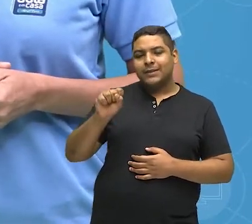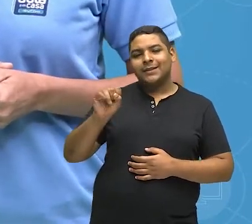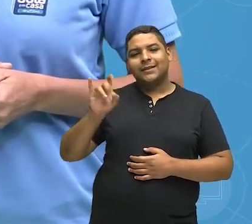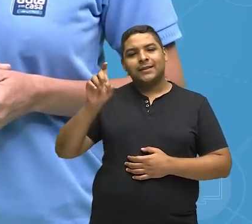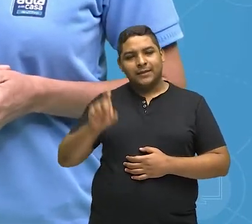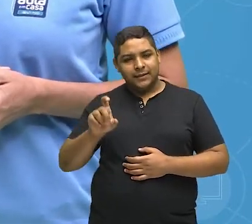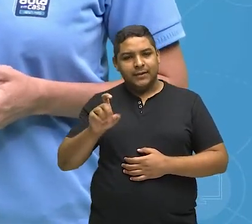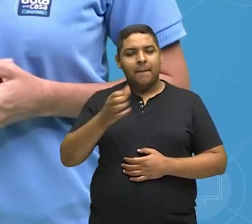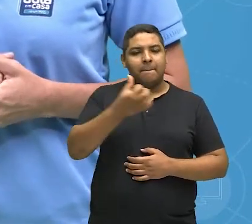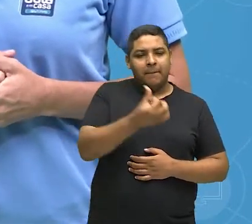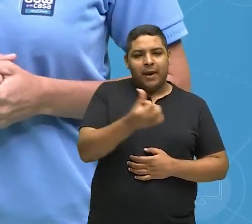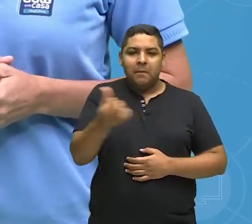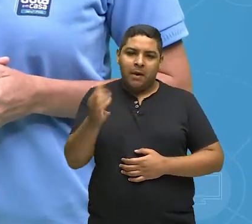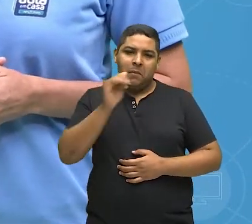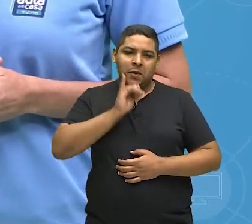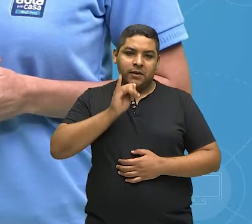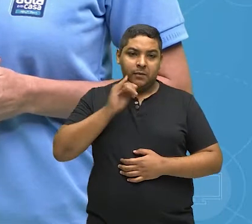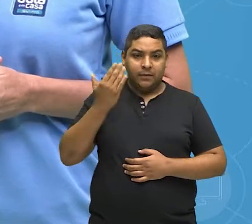double 6,